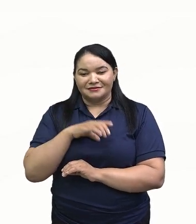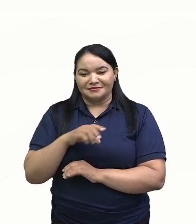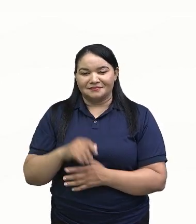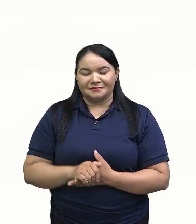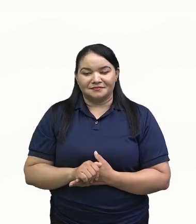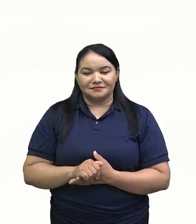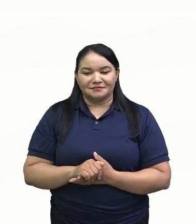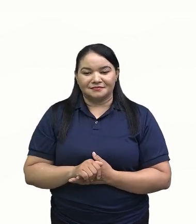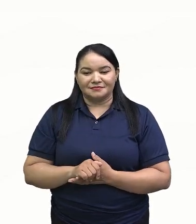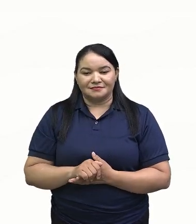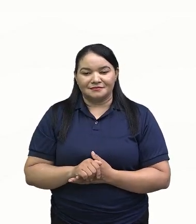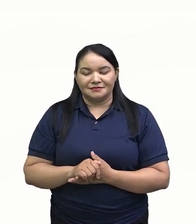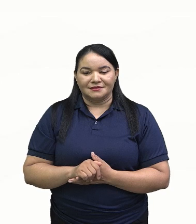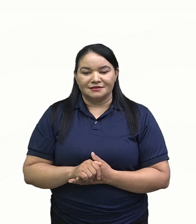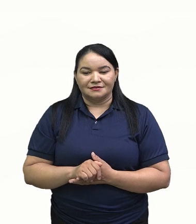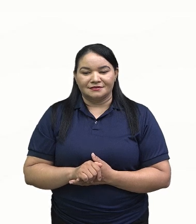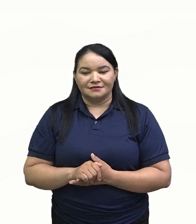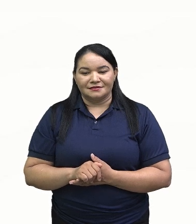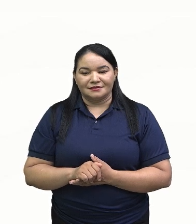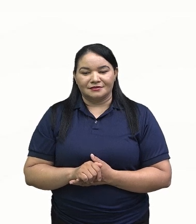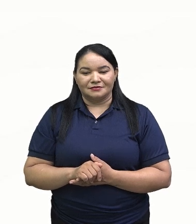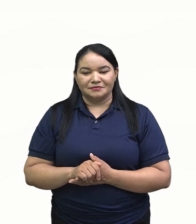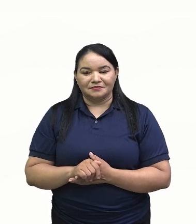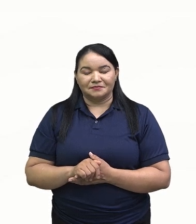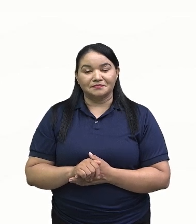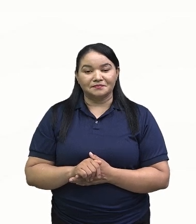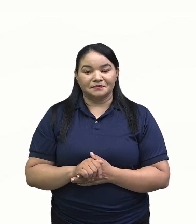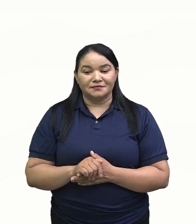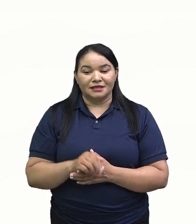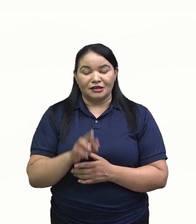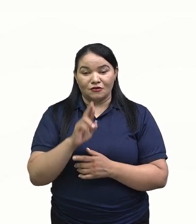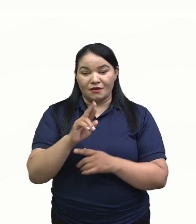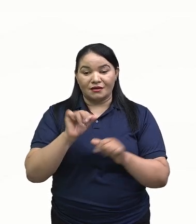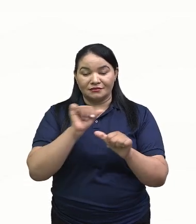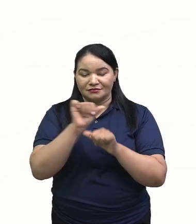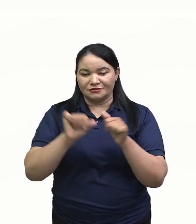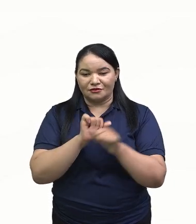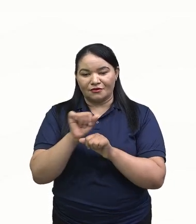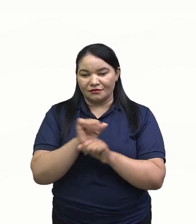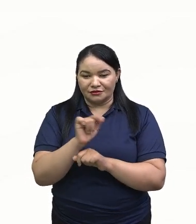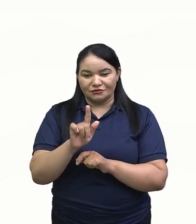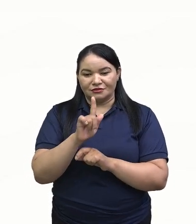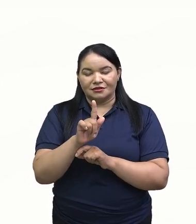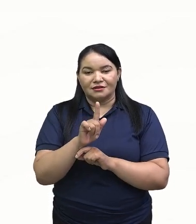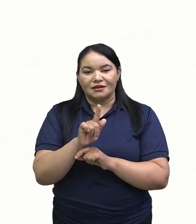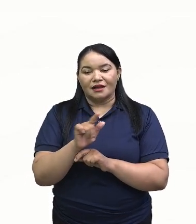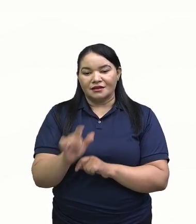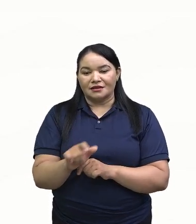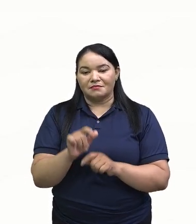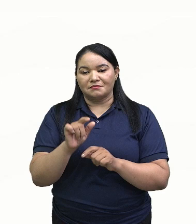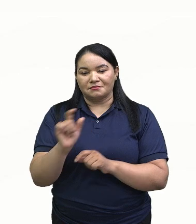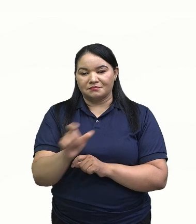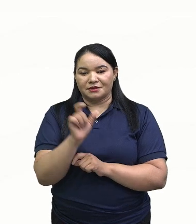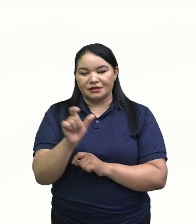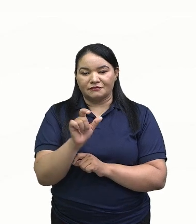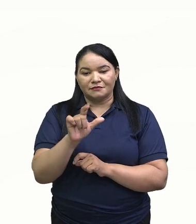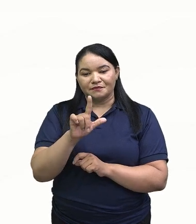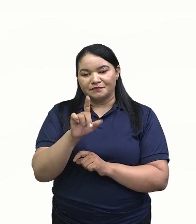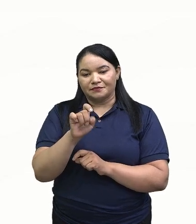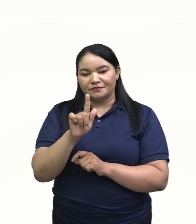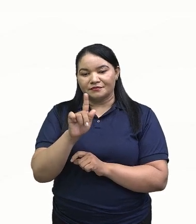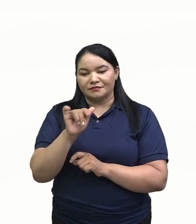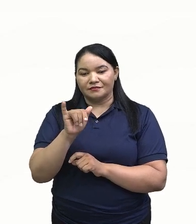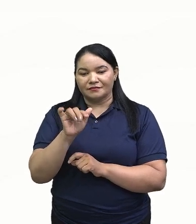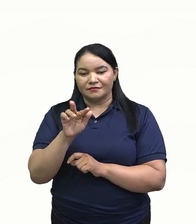Que, no caso, o R se transforma em G para poder formar a palavra legível, certo? Então, nós temos o